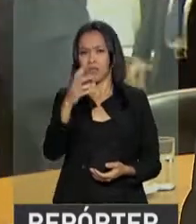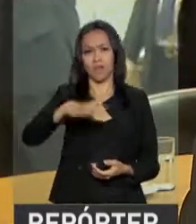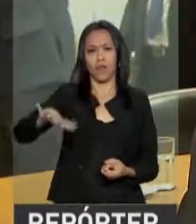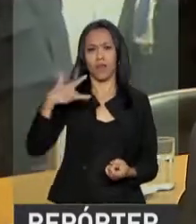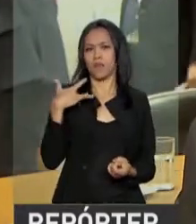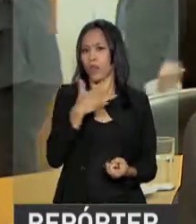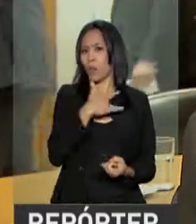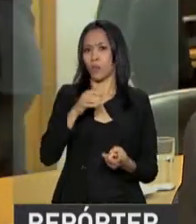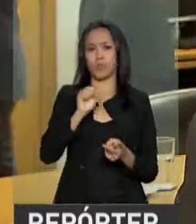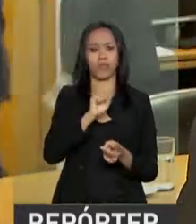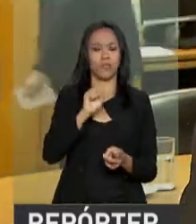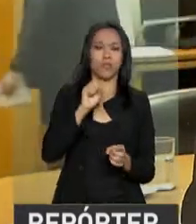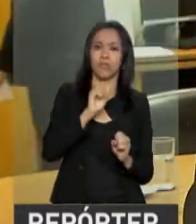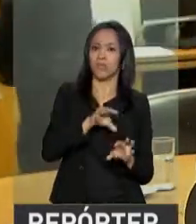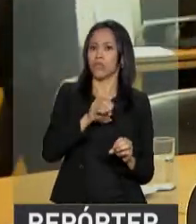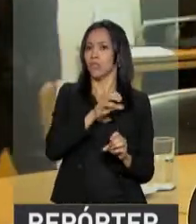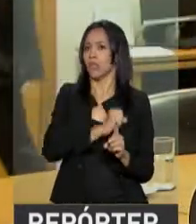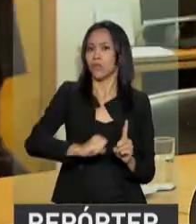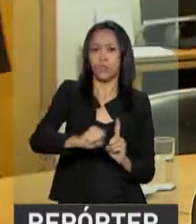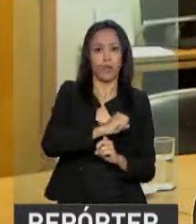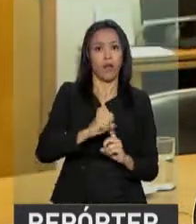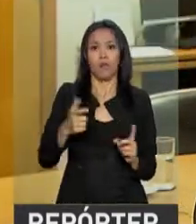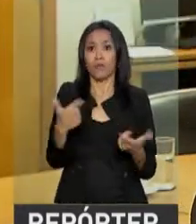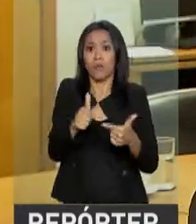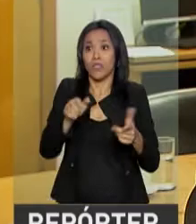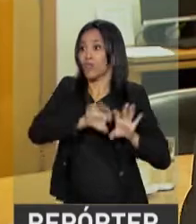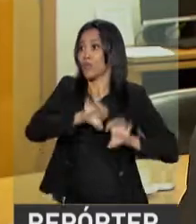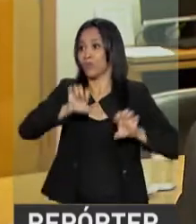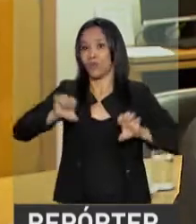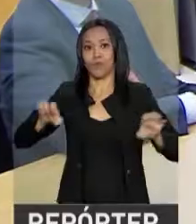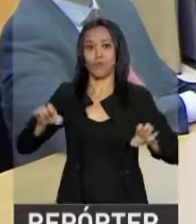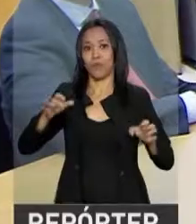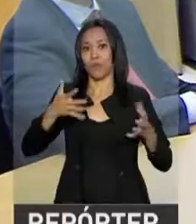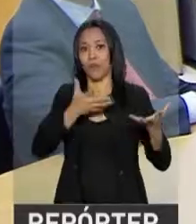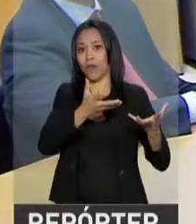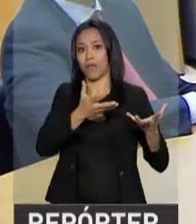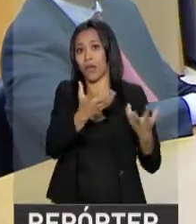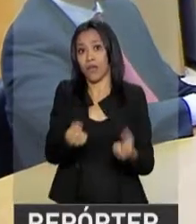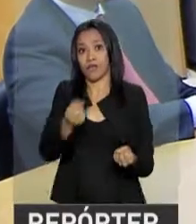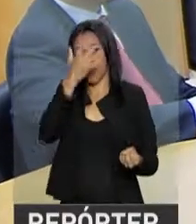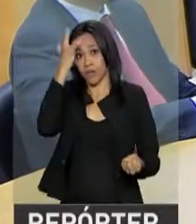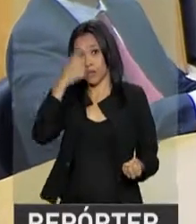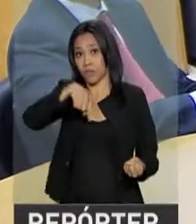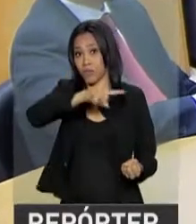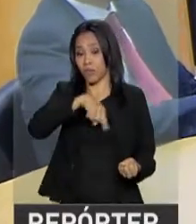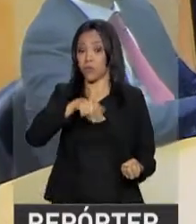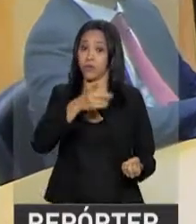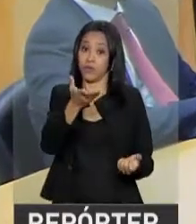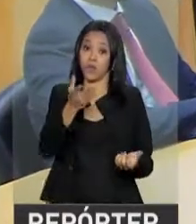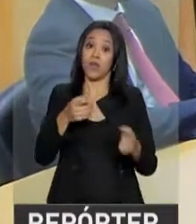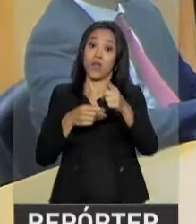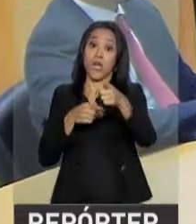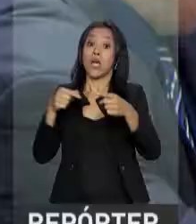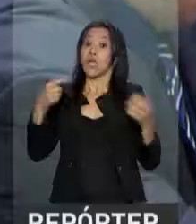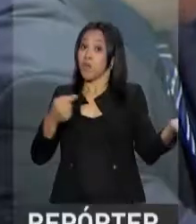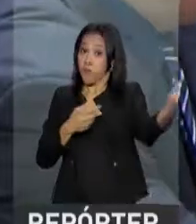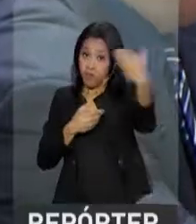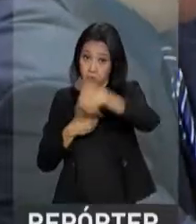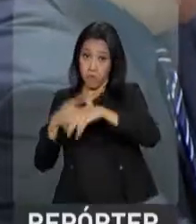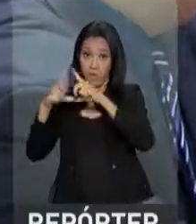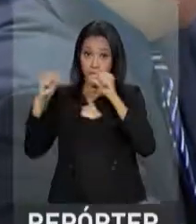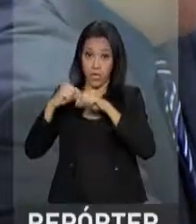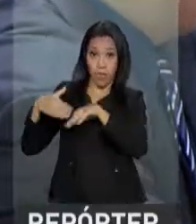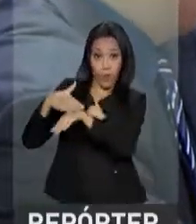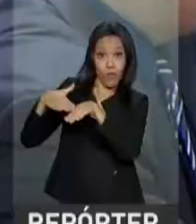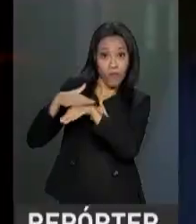no social e nós ainda não temos uma estrutura planejada demanda no encontro em brasília foram discutidas medidas para minimizar